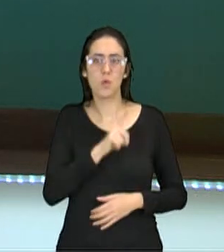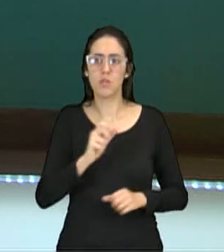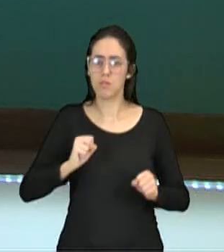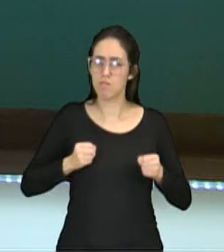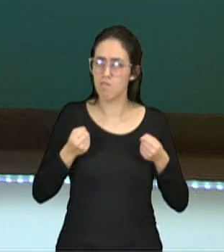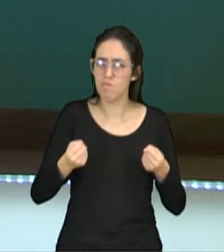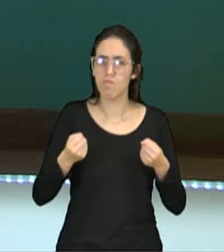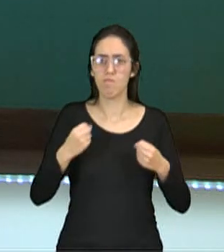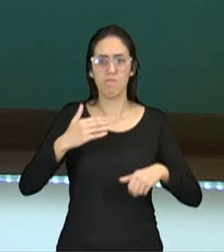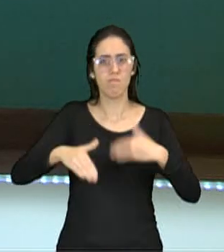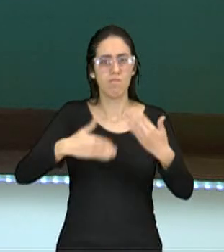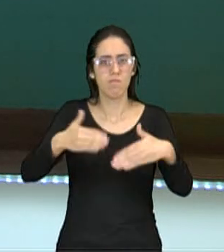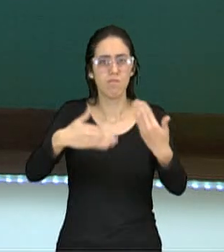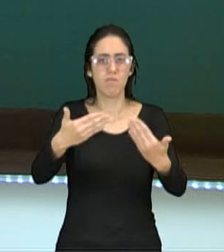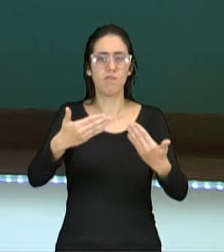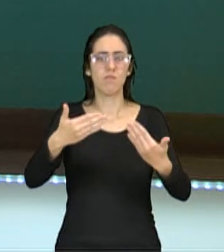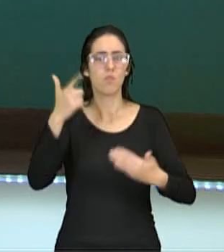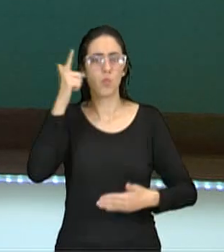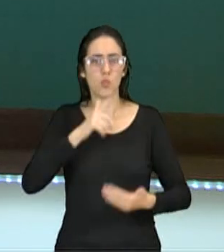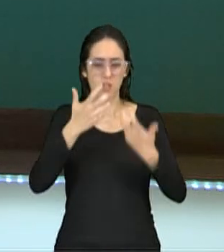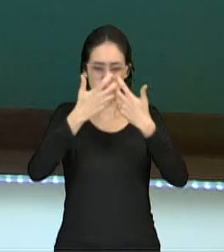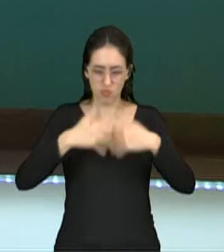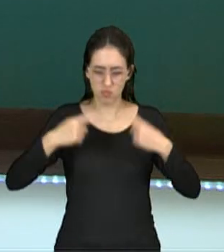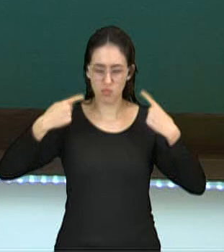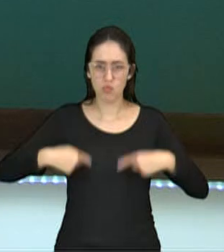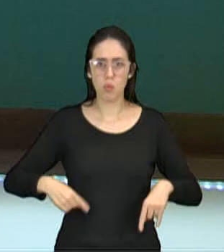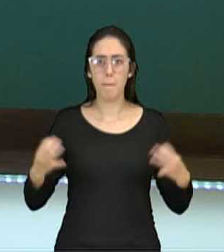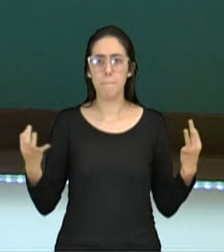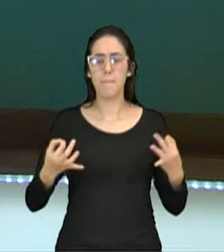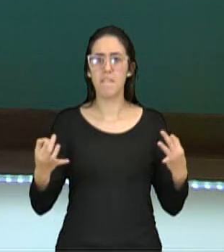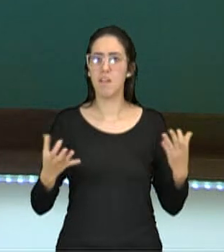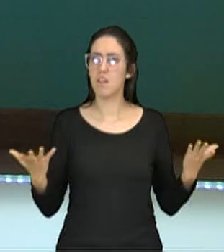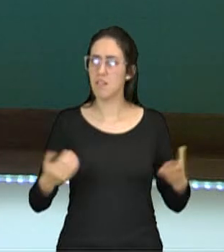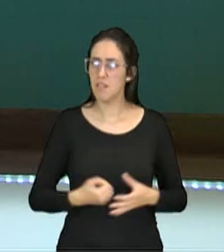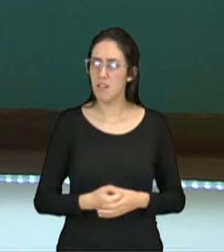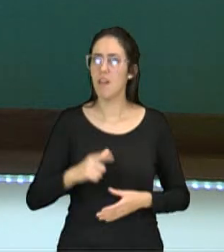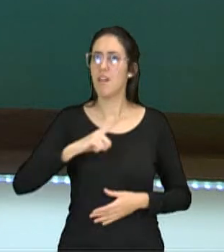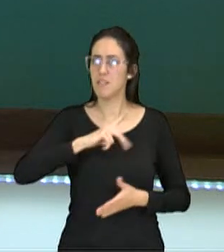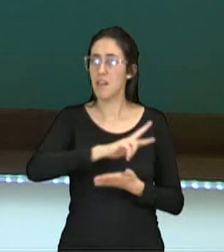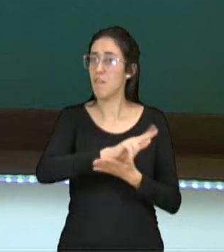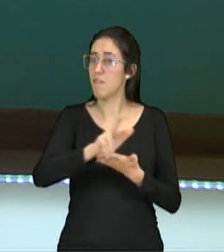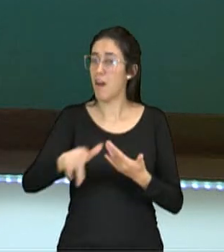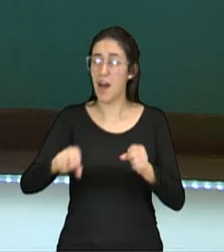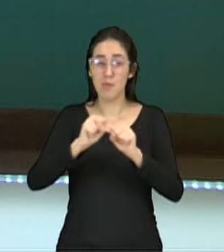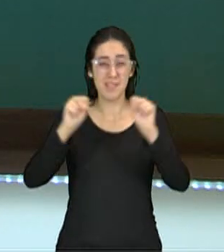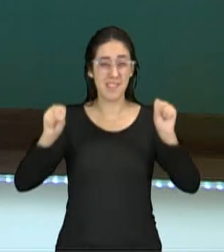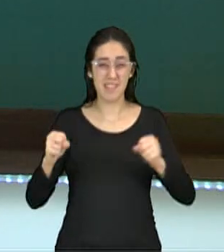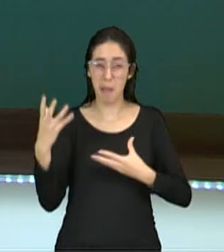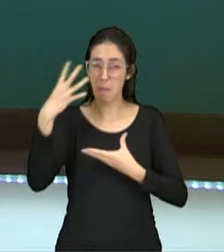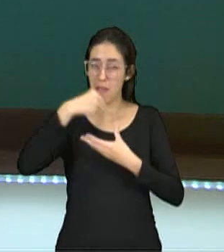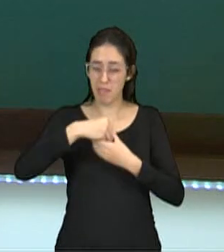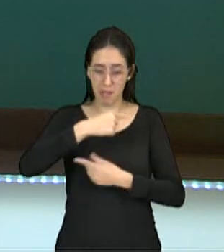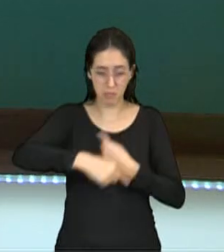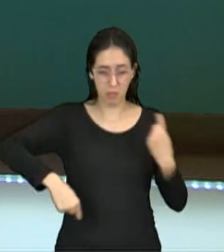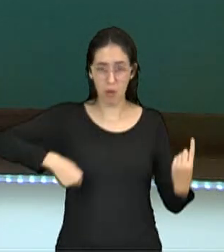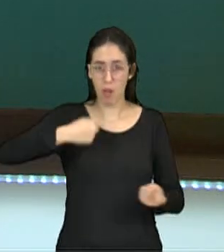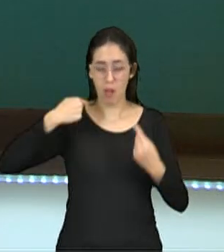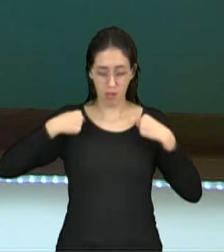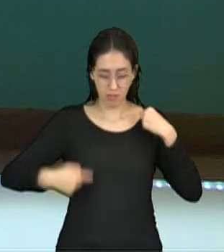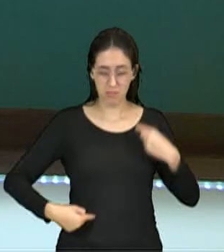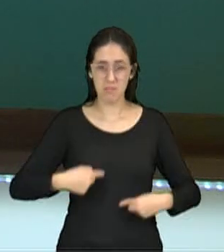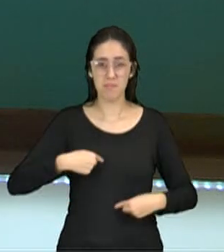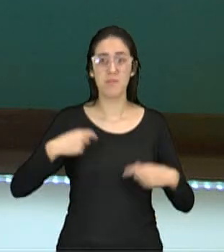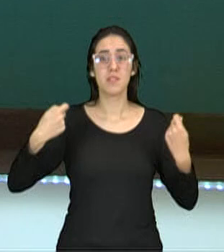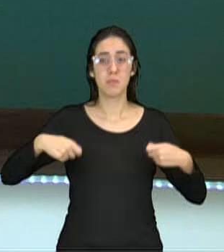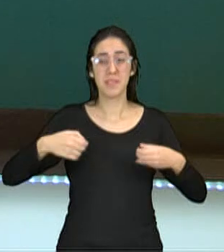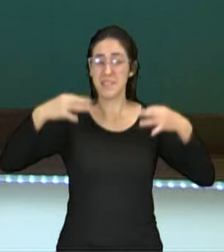disposto, para que tudo esteja aí funcionando perfeitamente? São muitos sistemas que precisam estar funcionando, todos